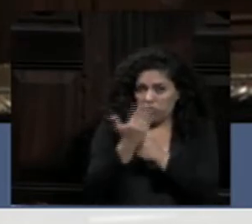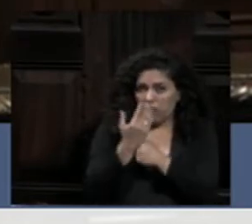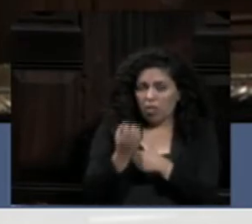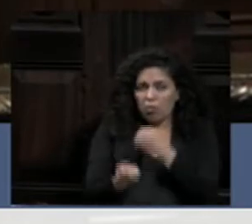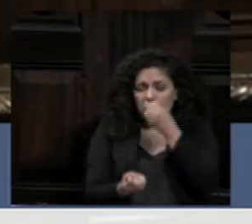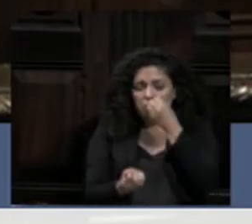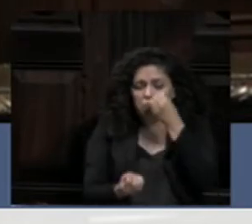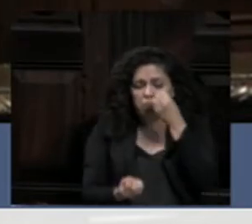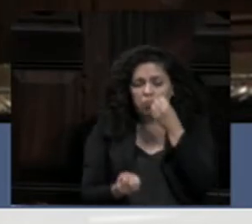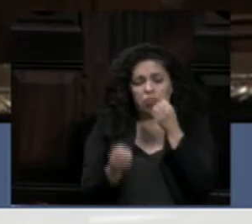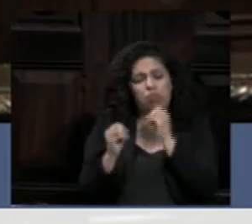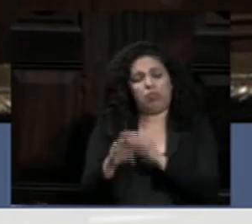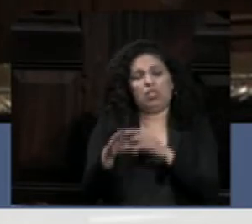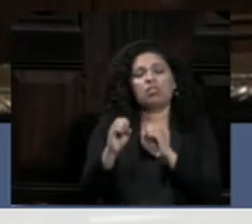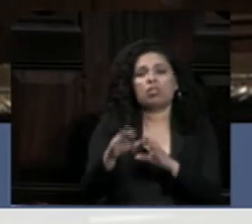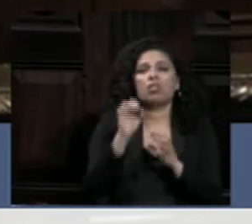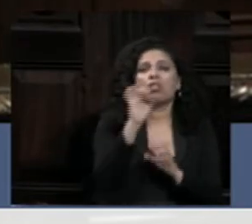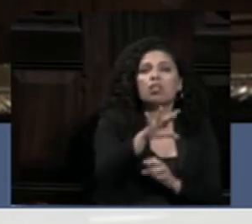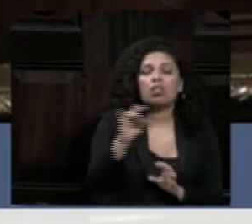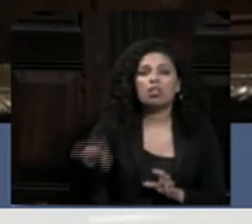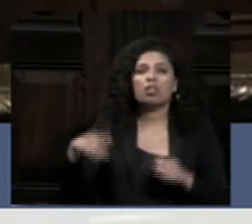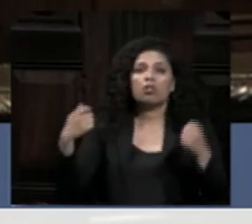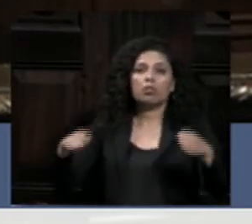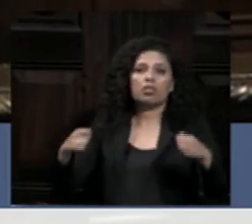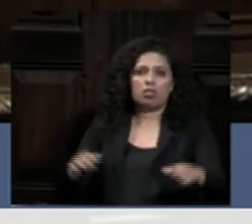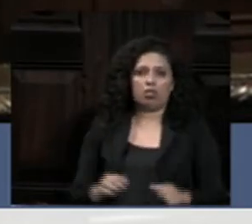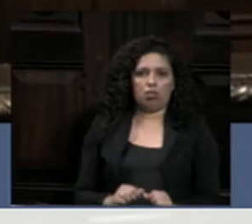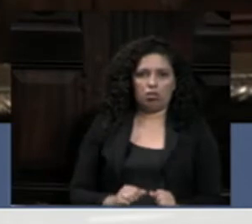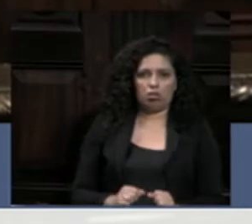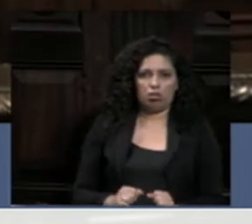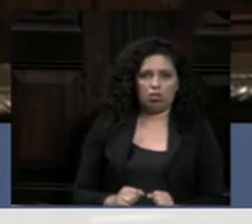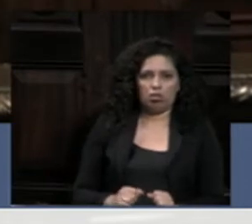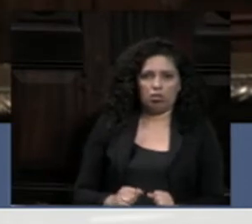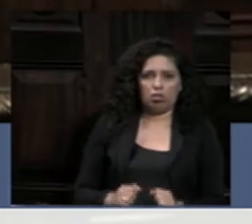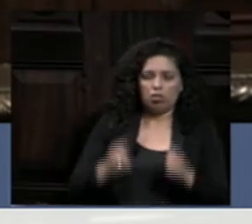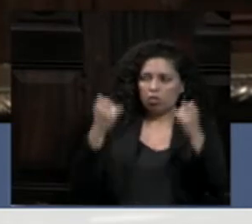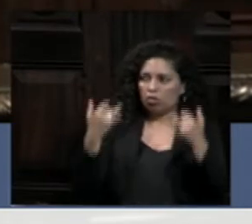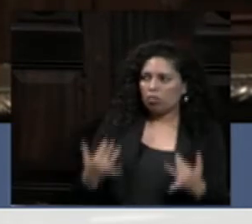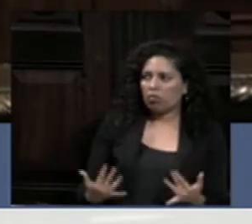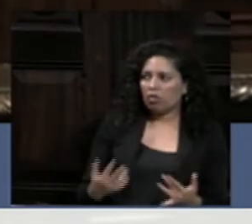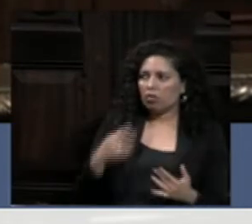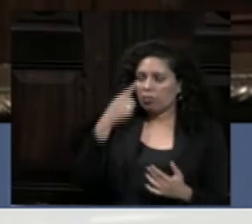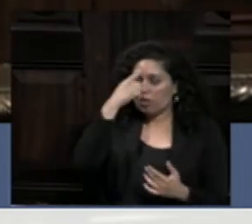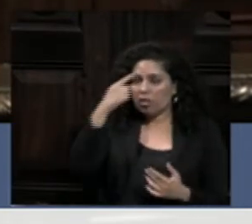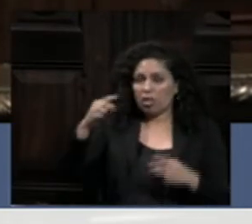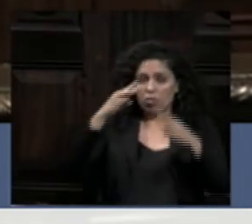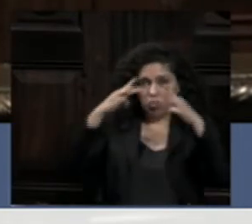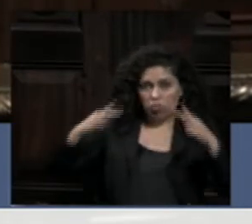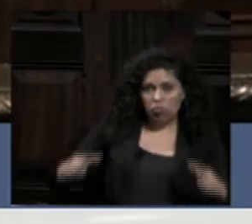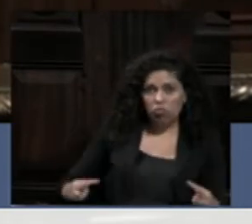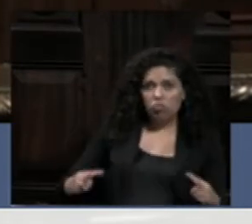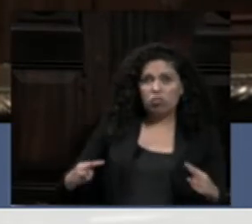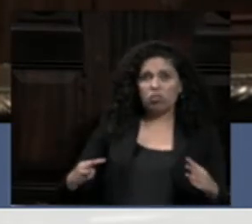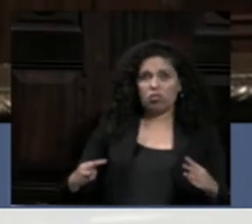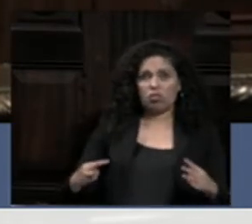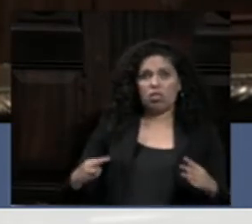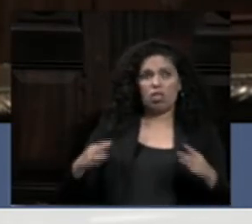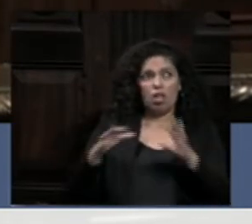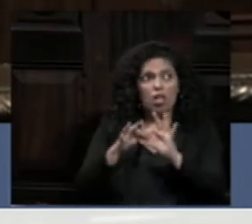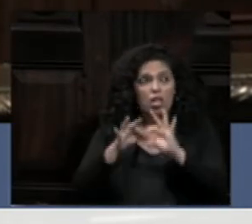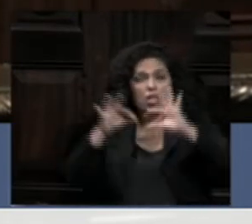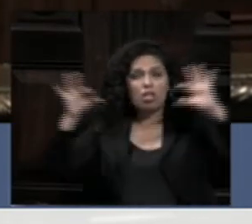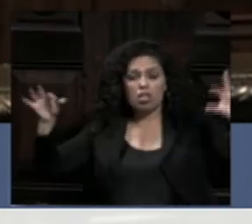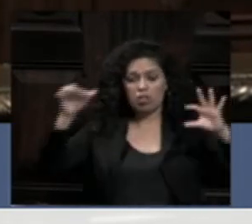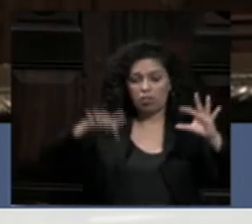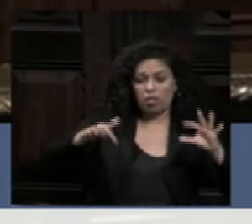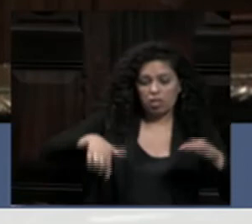museus, mas também para os museus a céu aberto, como é especificamente o caso do Valongo. Portanto, muito feliz que esse projeto tenha